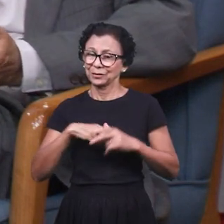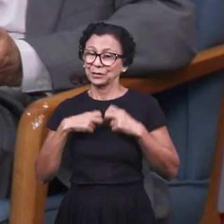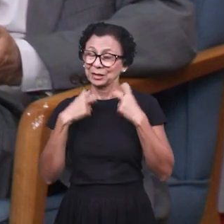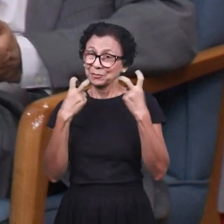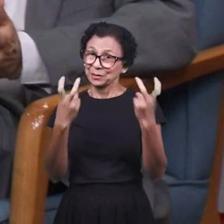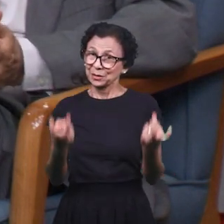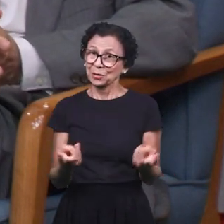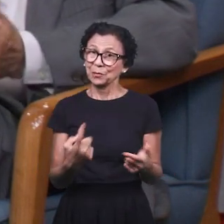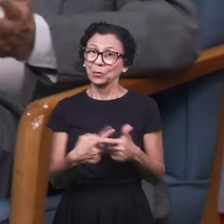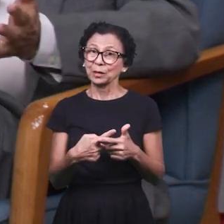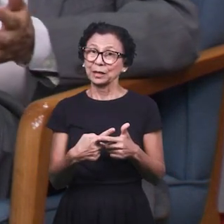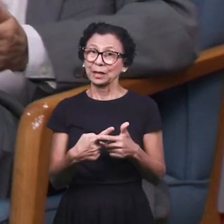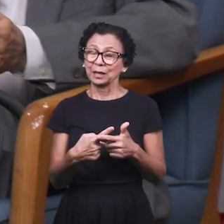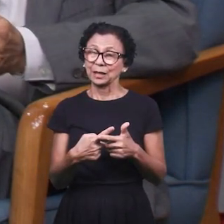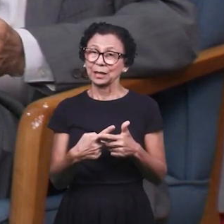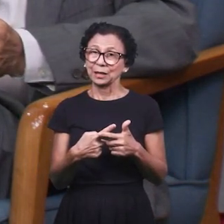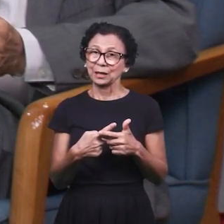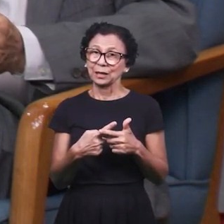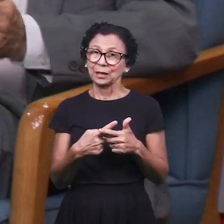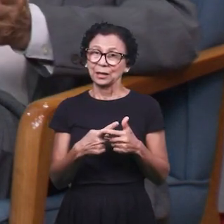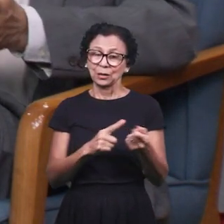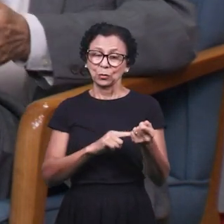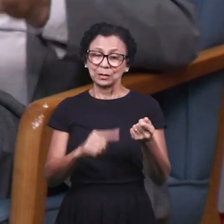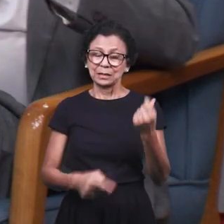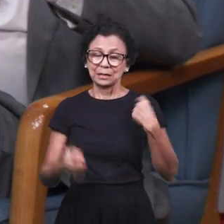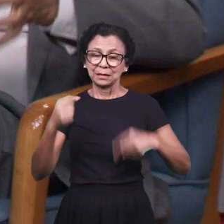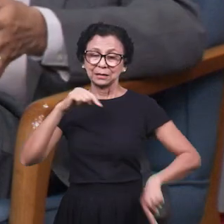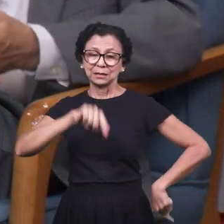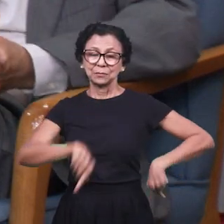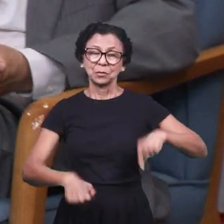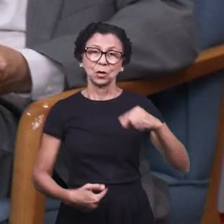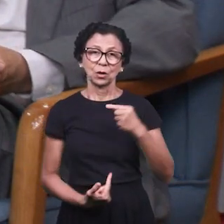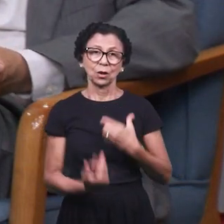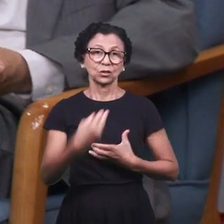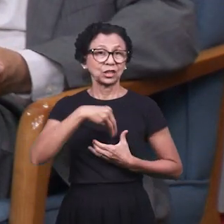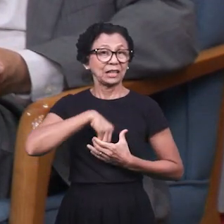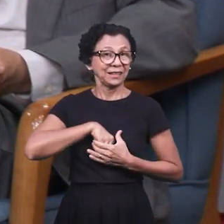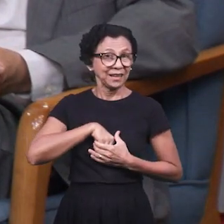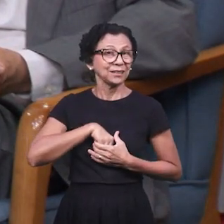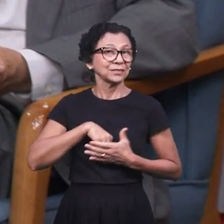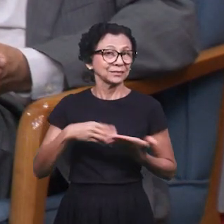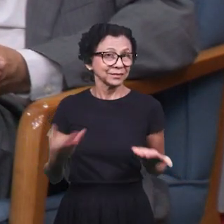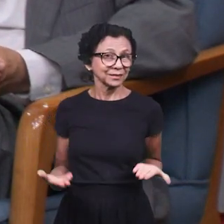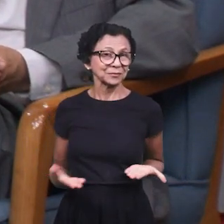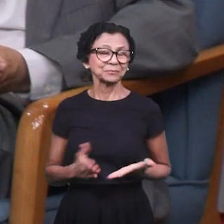o sangue é no interior, não é para fora. Você clama,